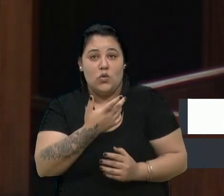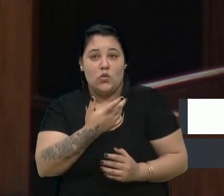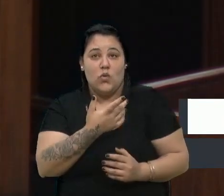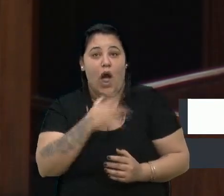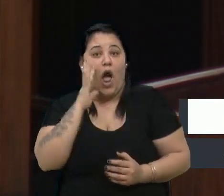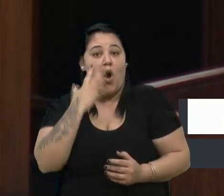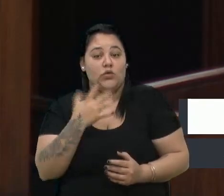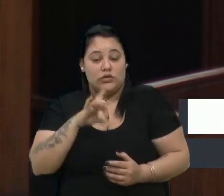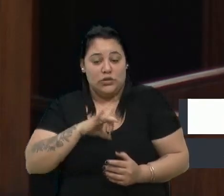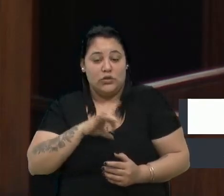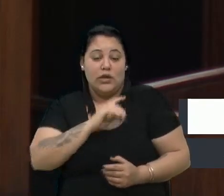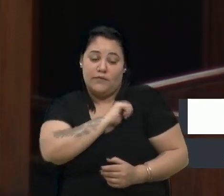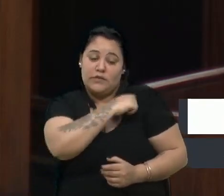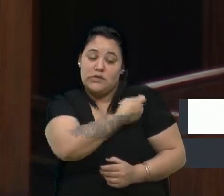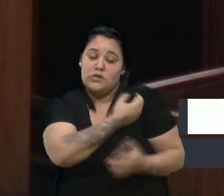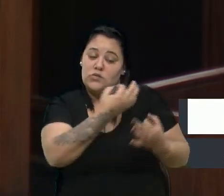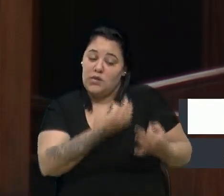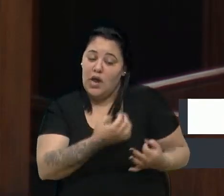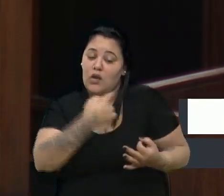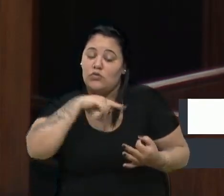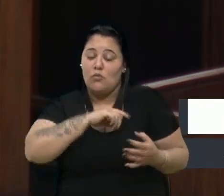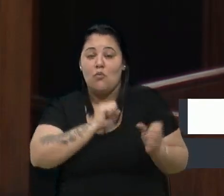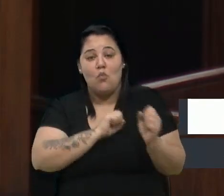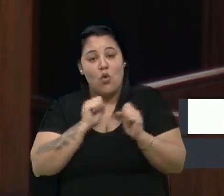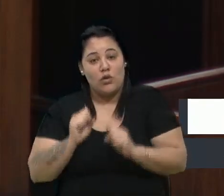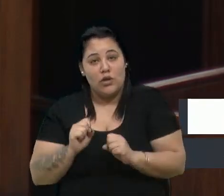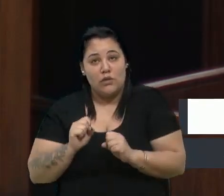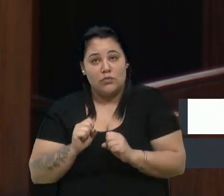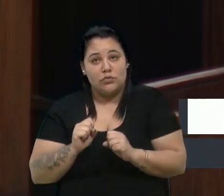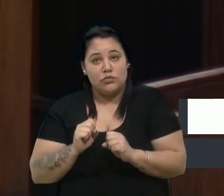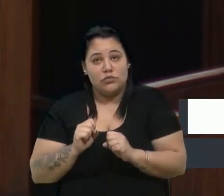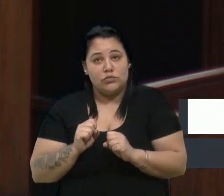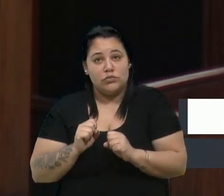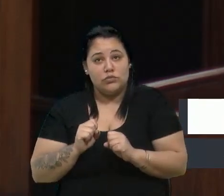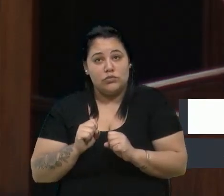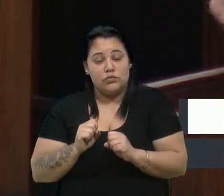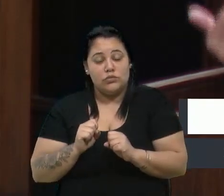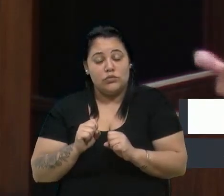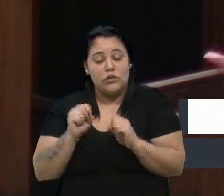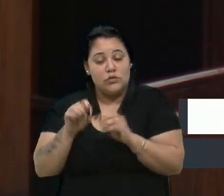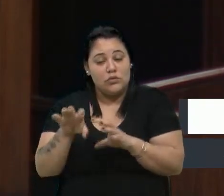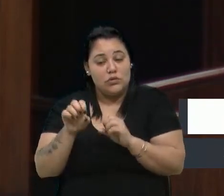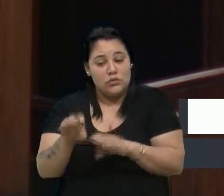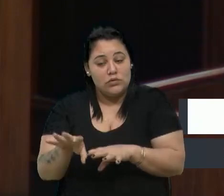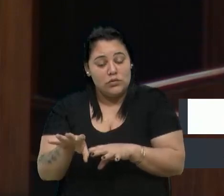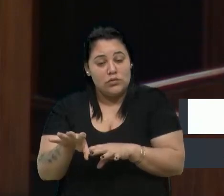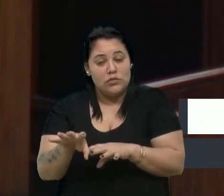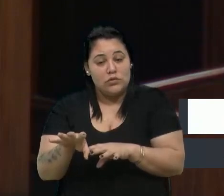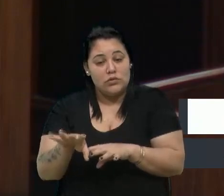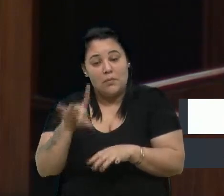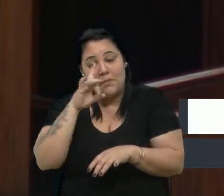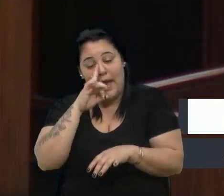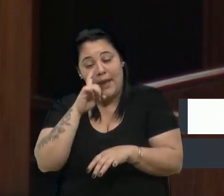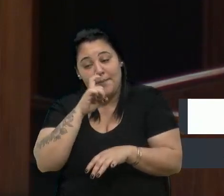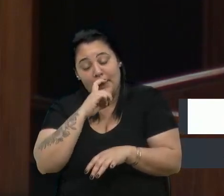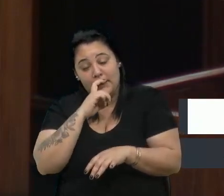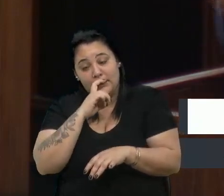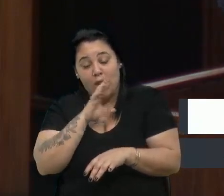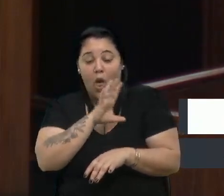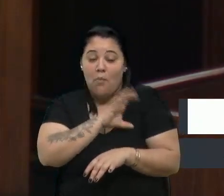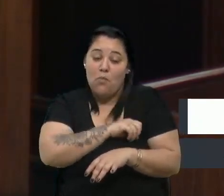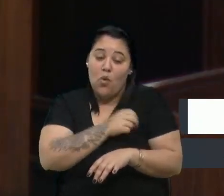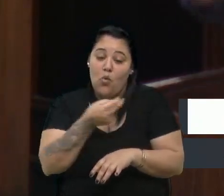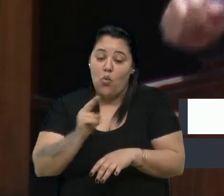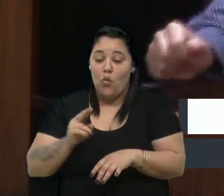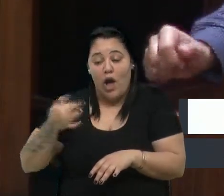ocorrendo a fiscalização, a gente pode também ir educando esses pais, seja pelo amor ou pela dor de estar multando dos